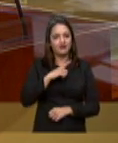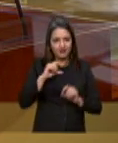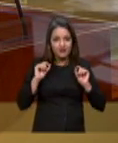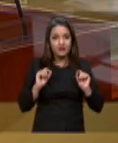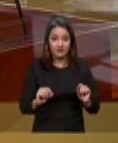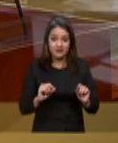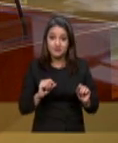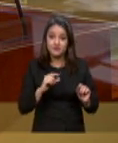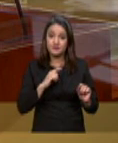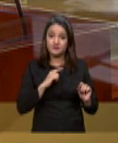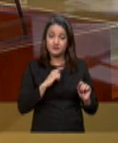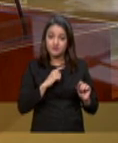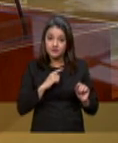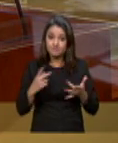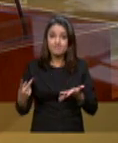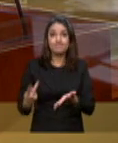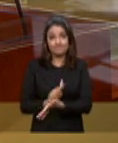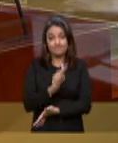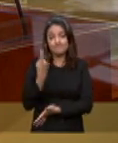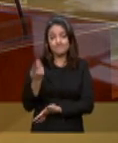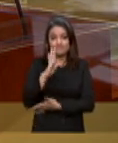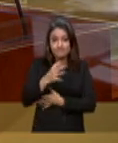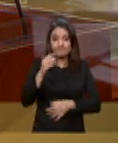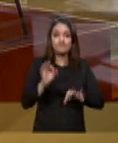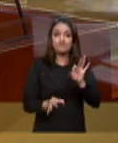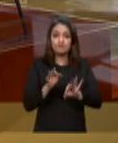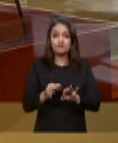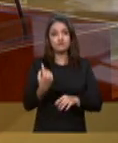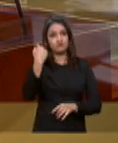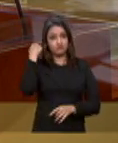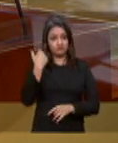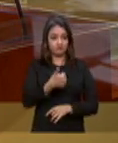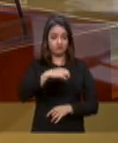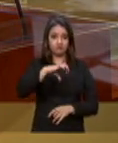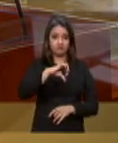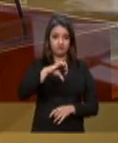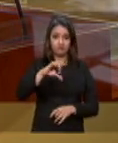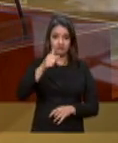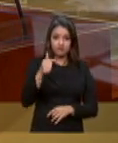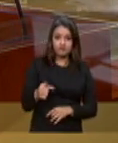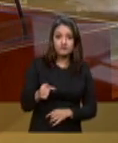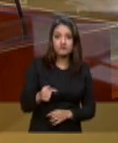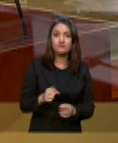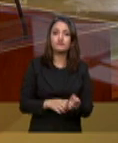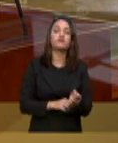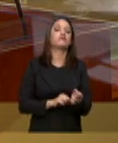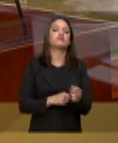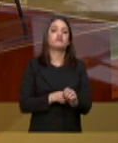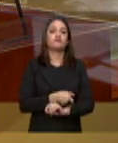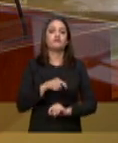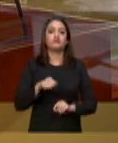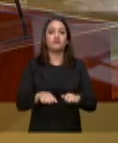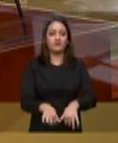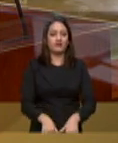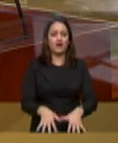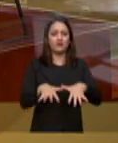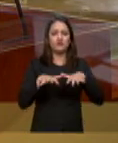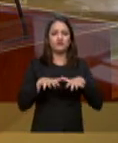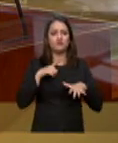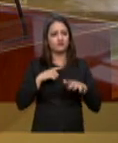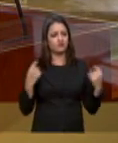1571. E, portanto, essa corte, já em 1997, por este egrégio plenário, negou a medida